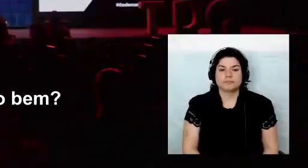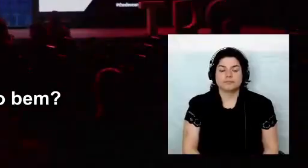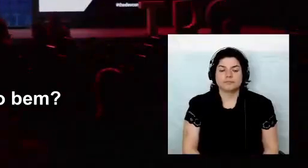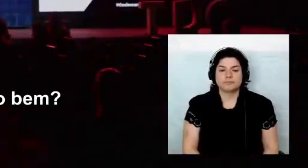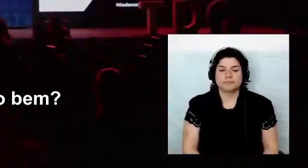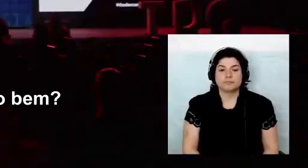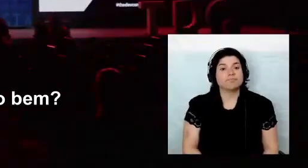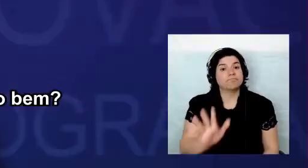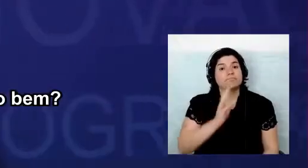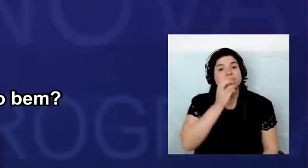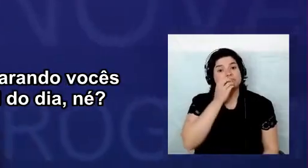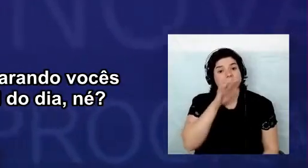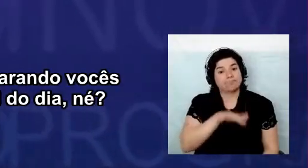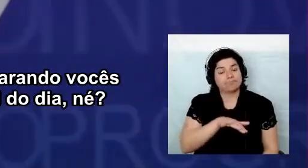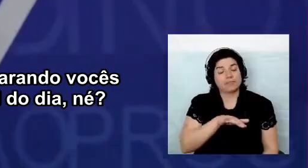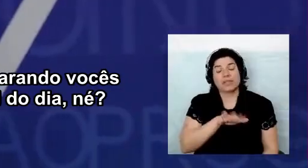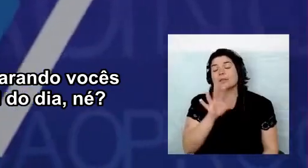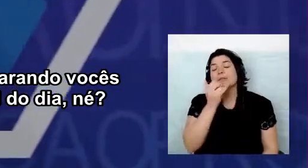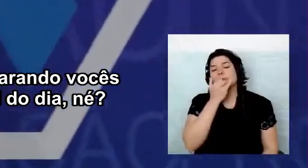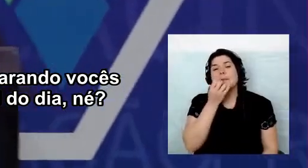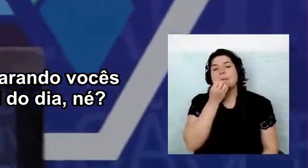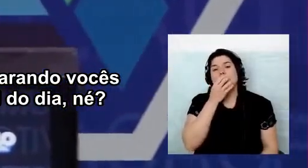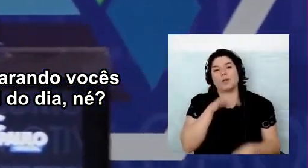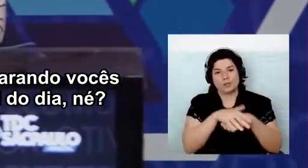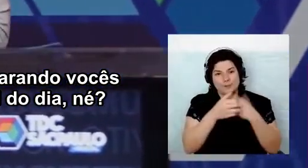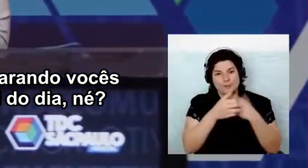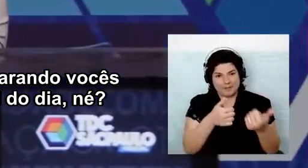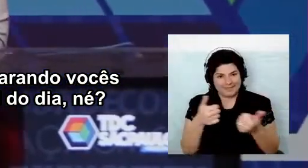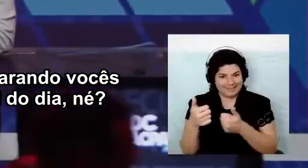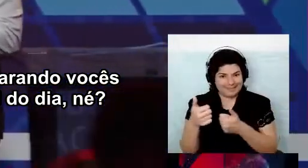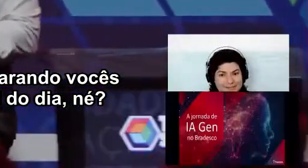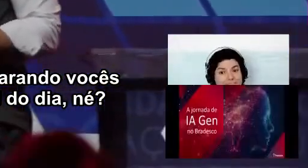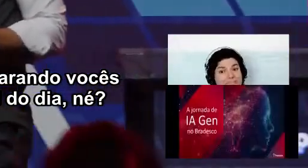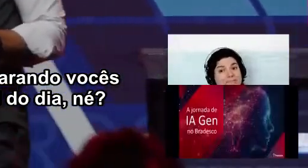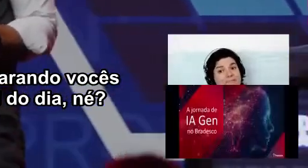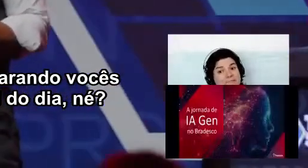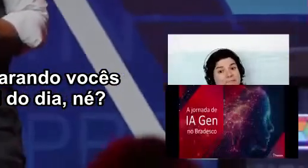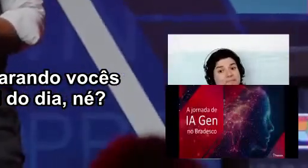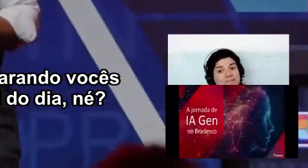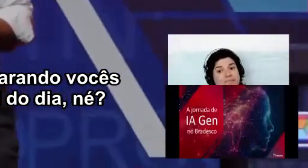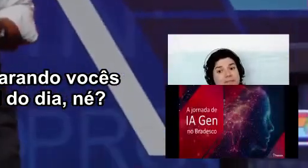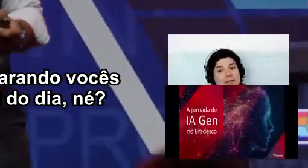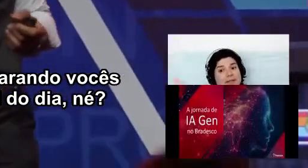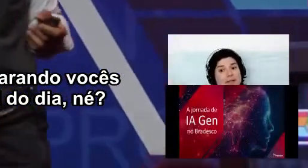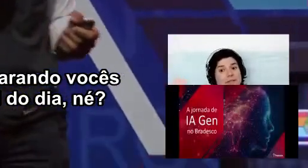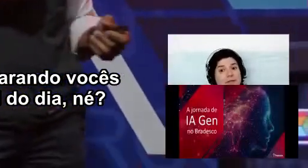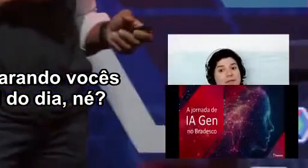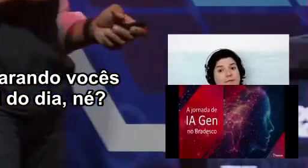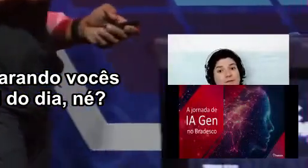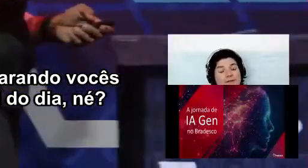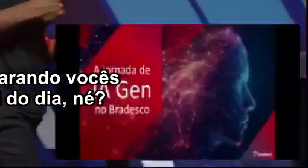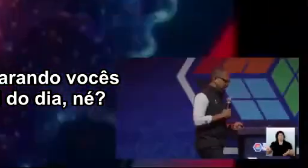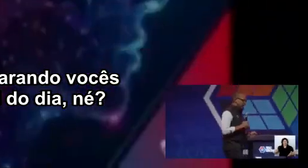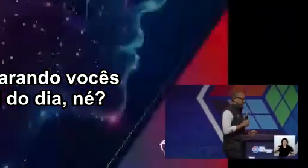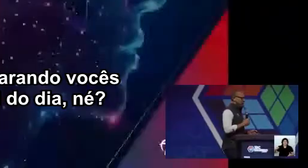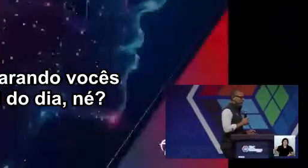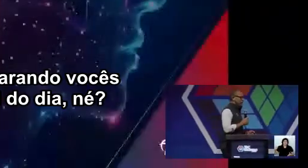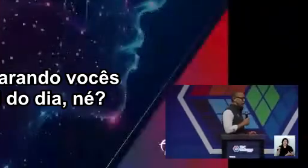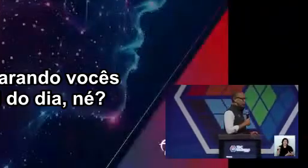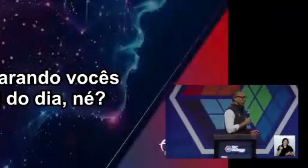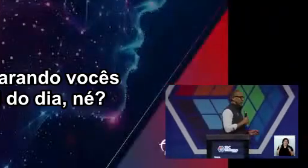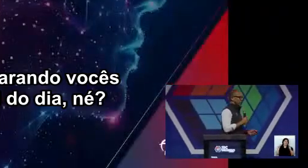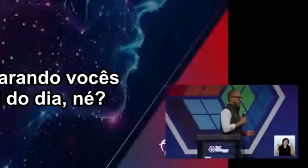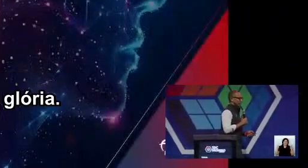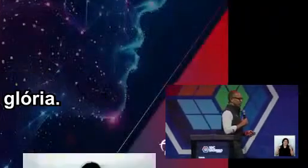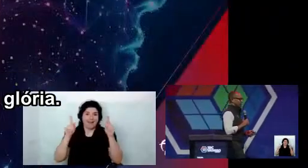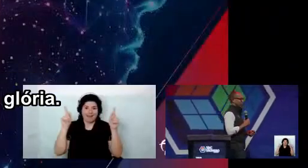Boa noite, pessoal, tudo bem? Me disseram que eu estou separando vocês aqui do happy hour e do